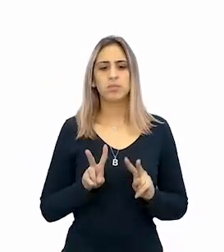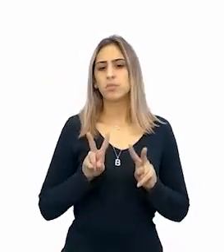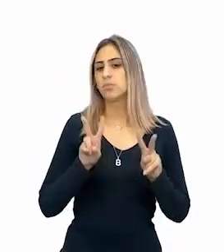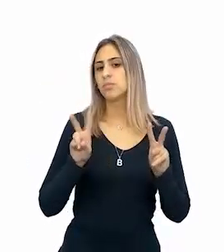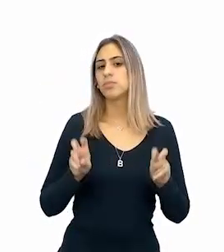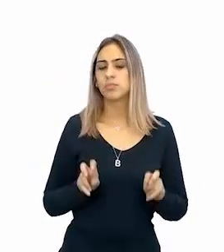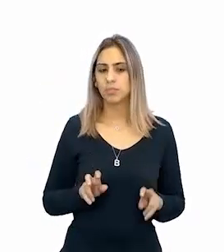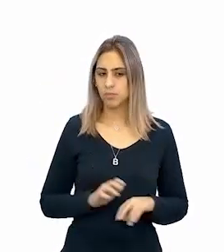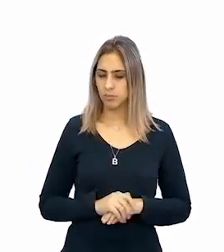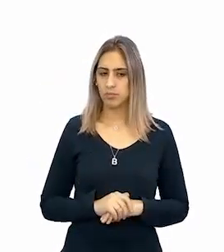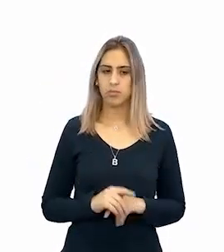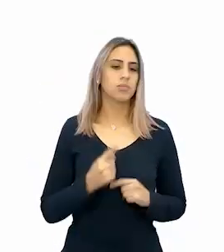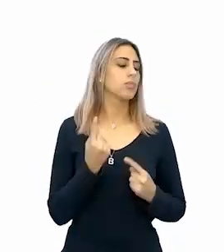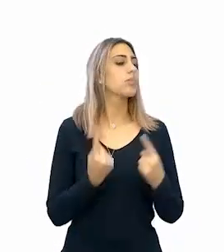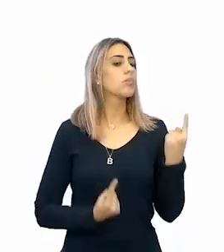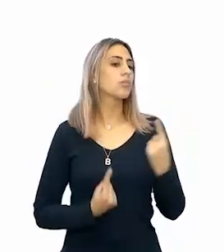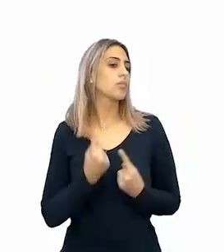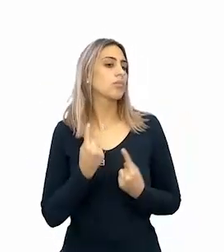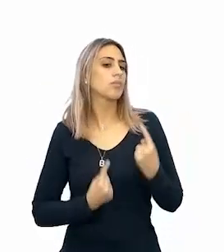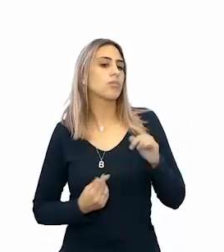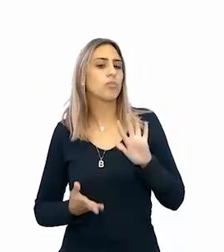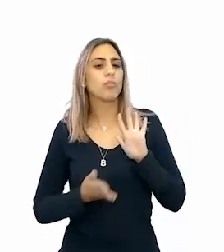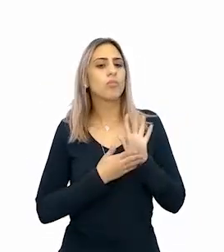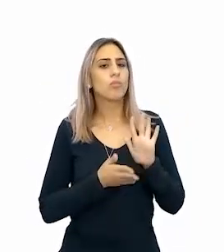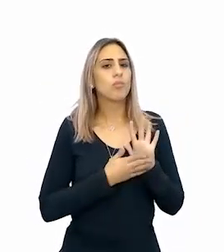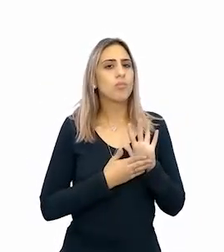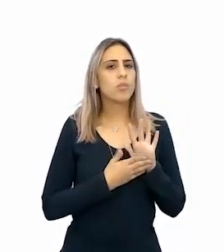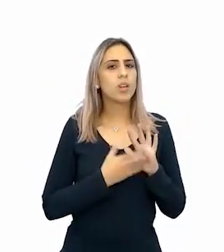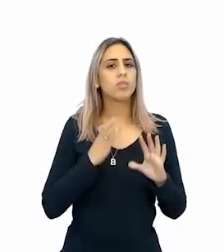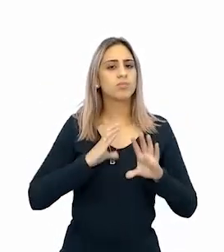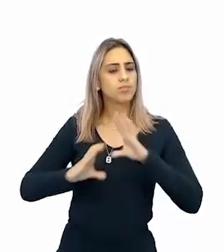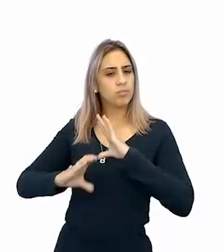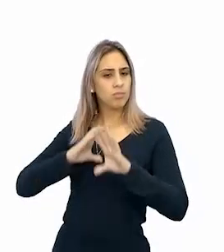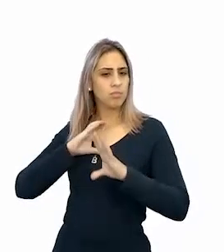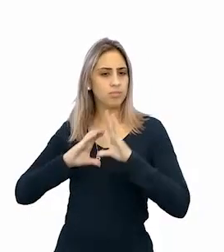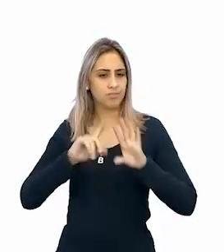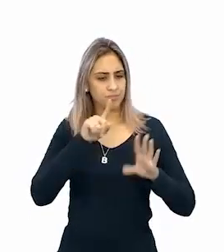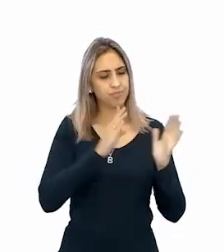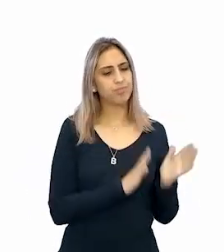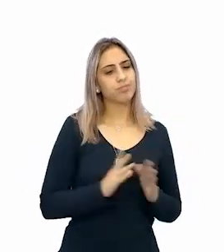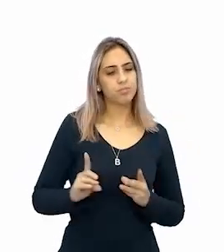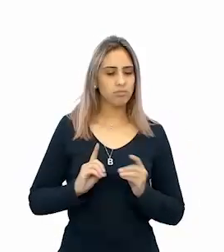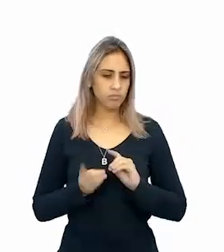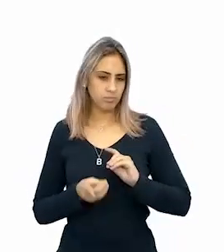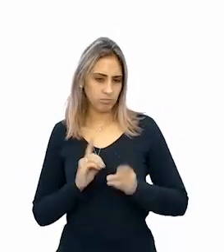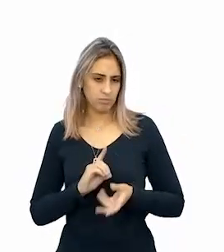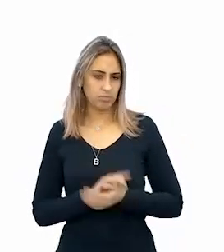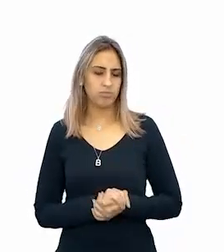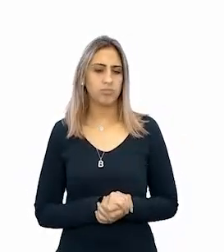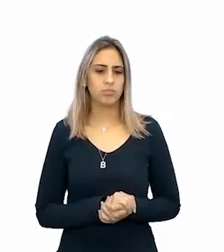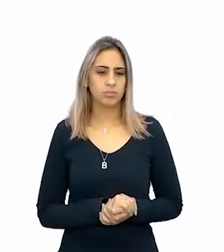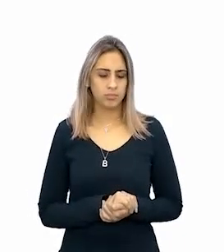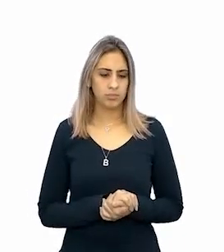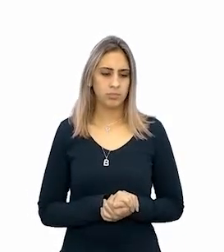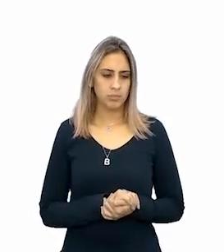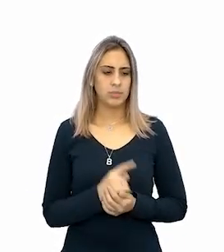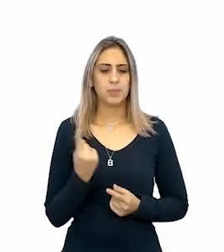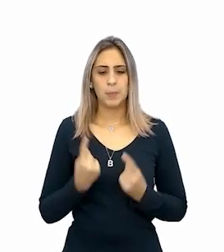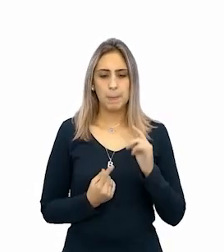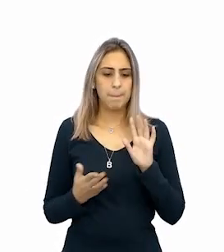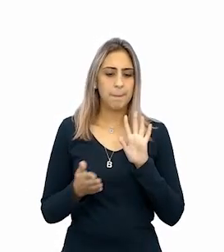sobre qual o propósito comunicativo dessa sequência didática e qual